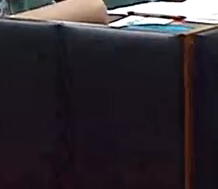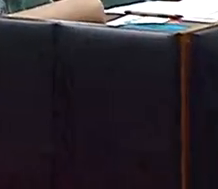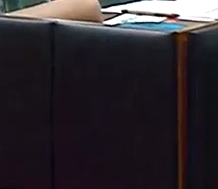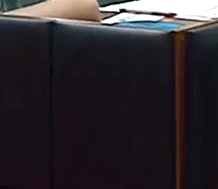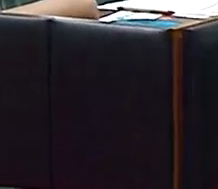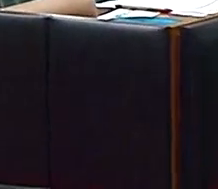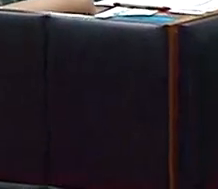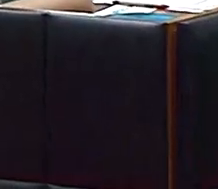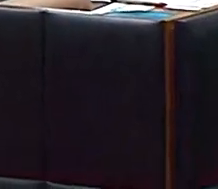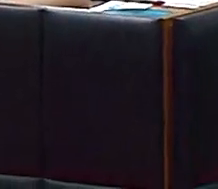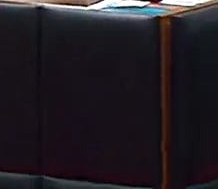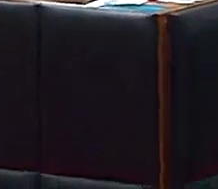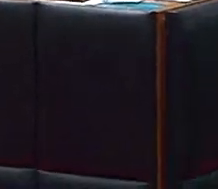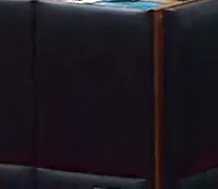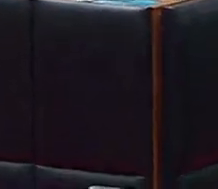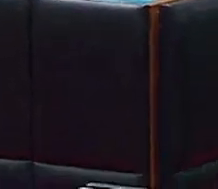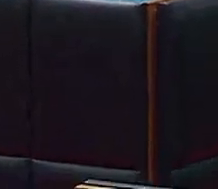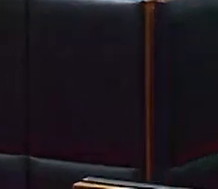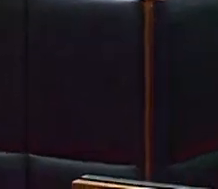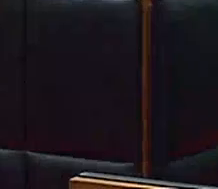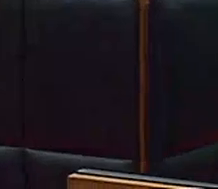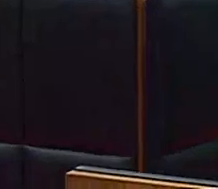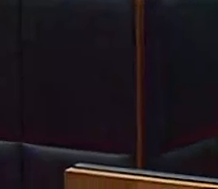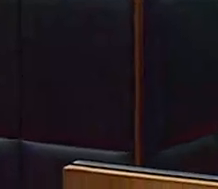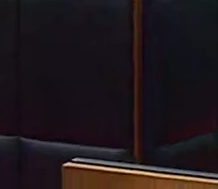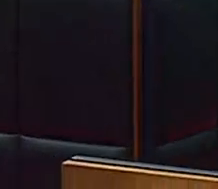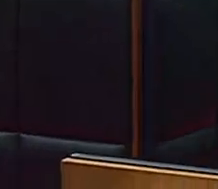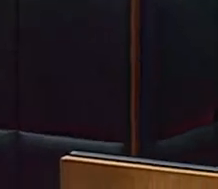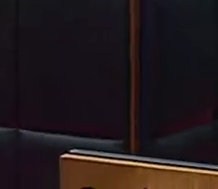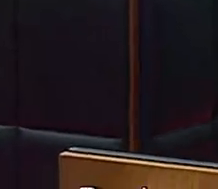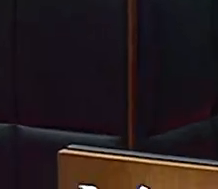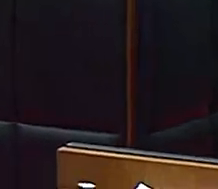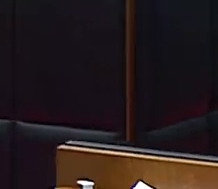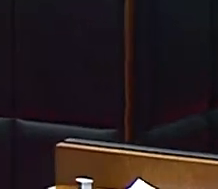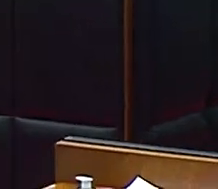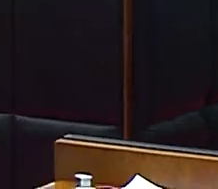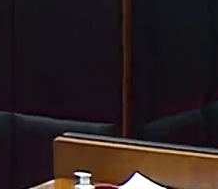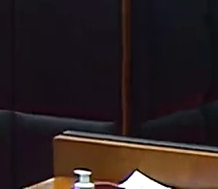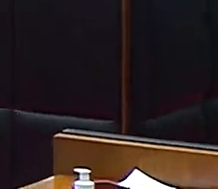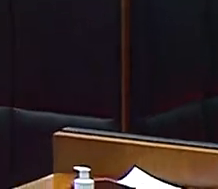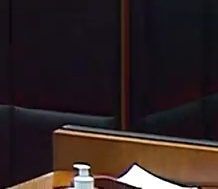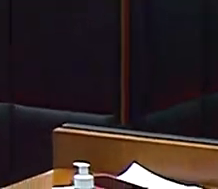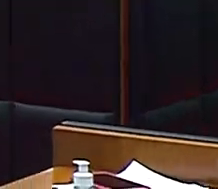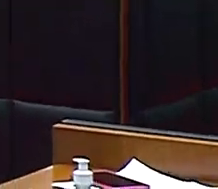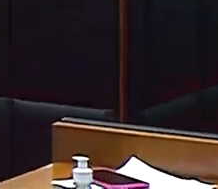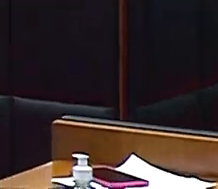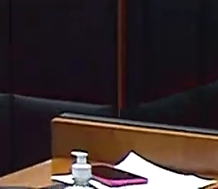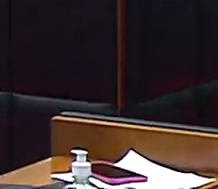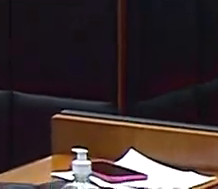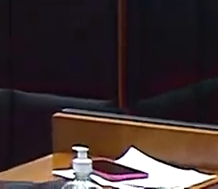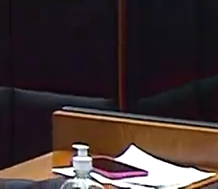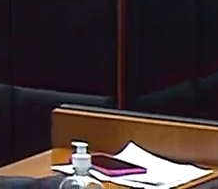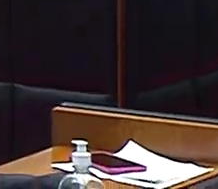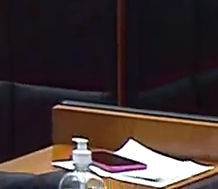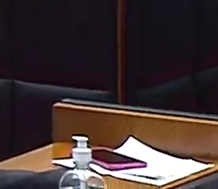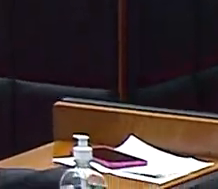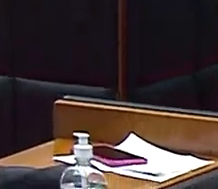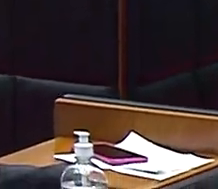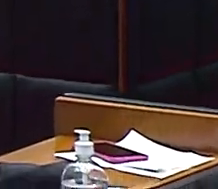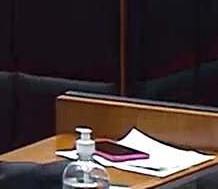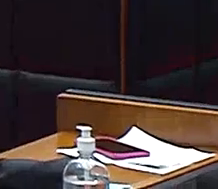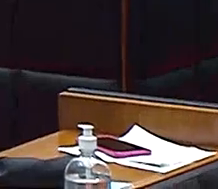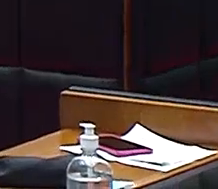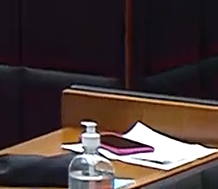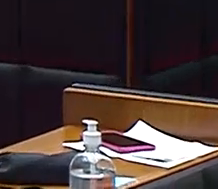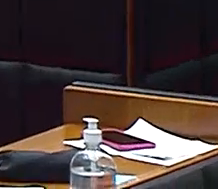projeto e estão em sua cidades acompanhando de casa sábado também aos jovens que vieram